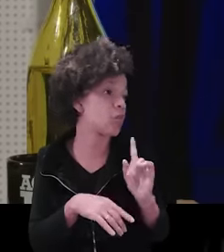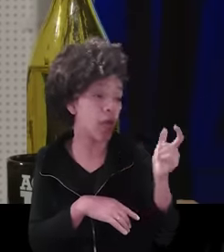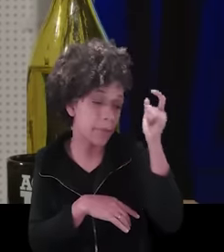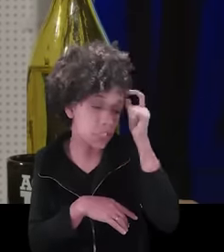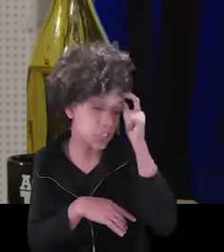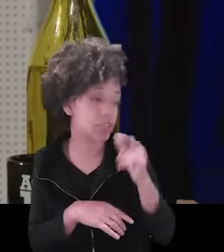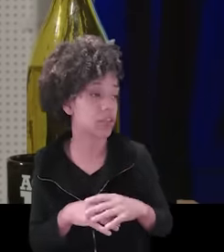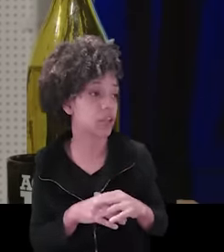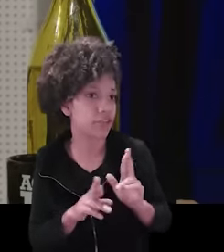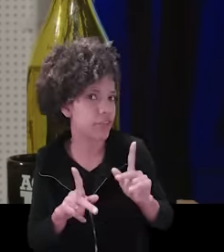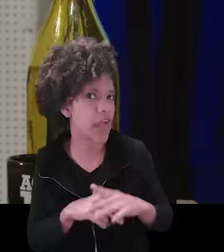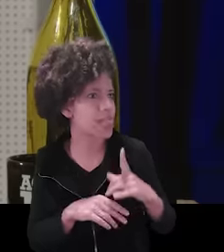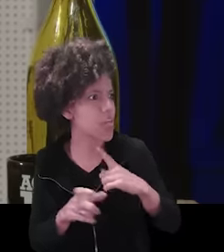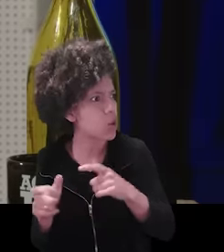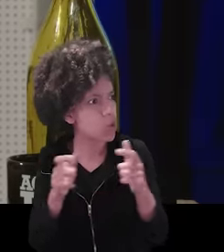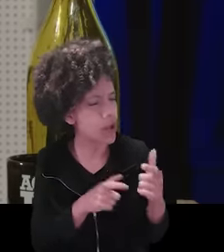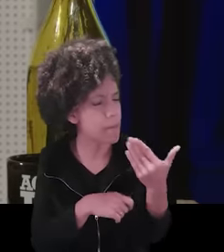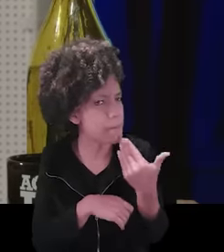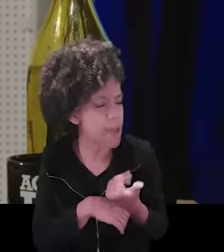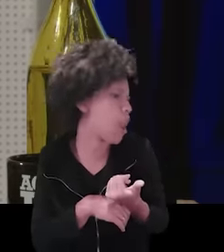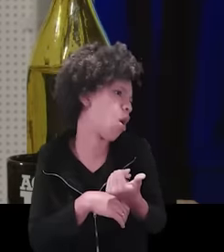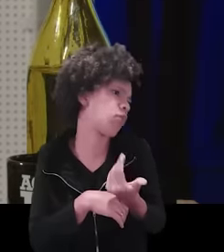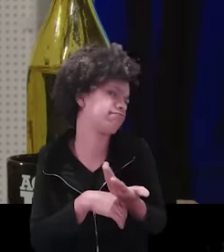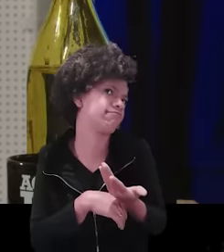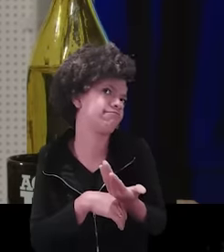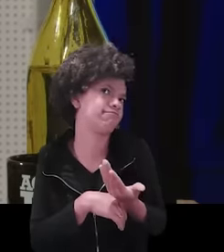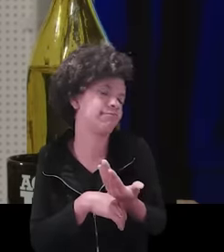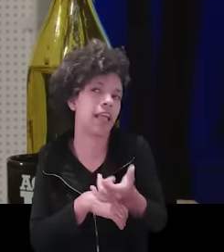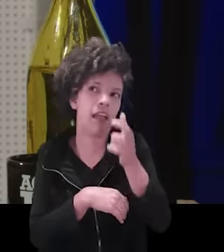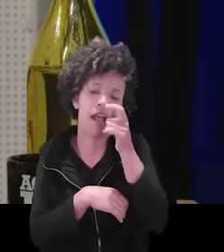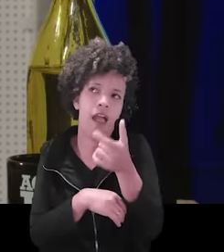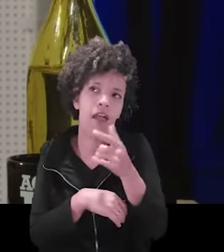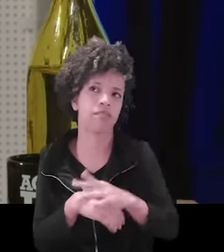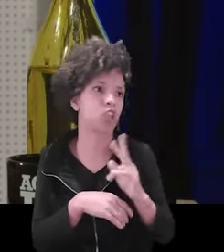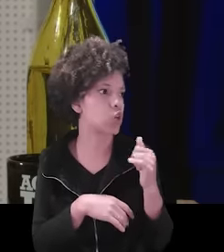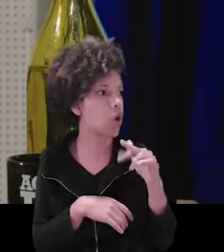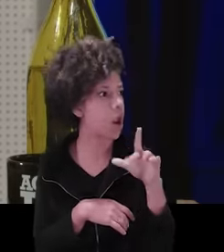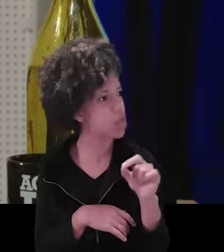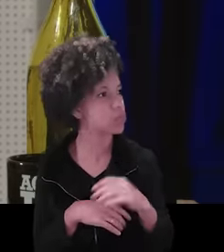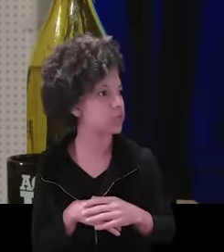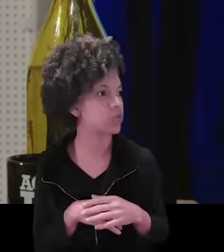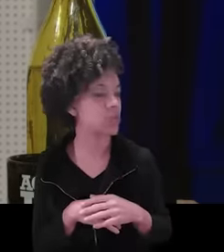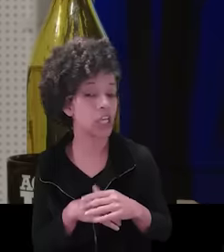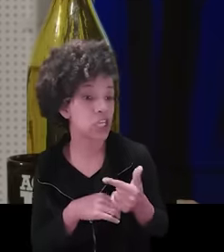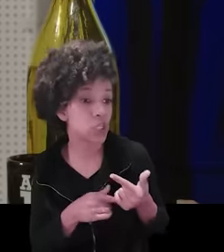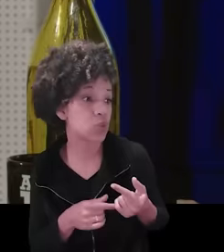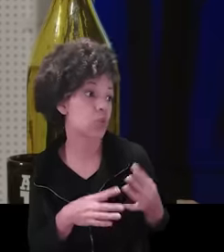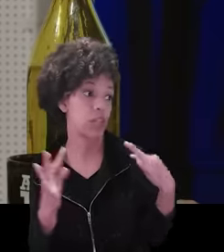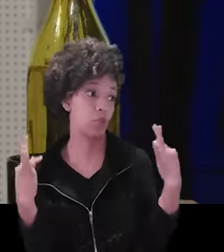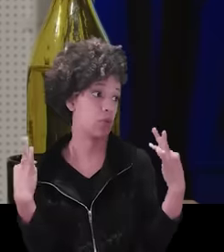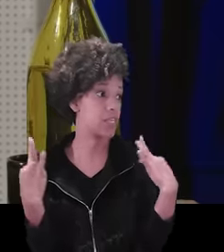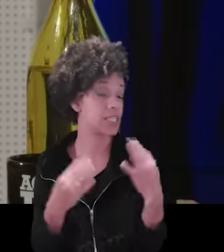Orlando Não é por causa de Disney bem pelo contrário Tem lugares mais assim deslumbrantes que Orlando que não porque não